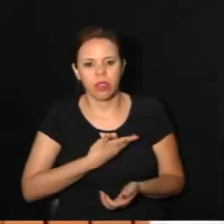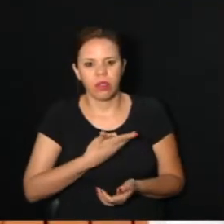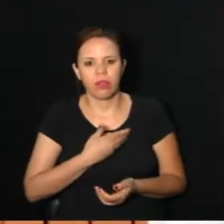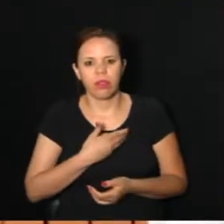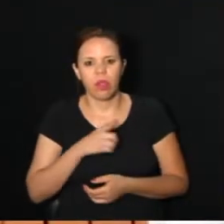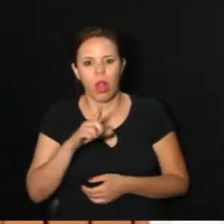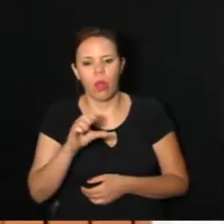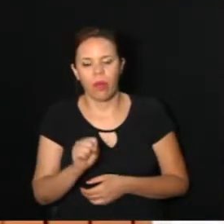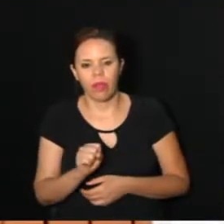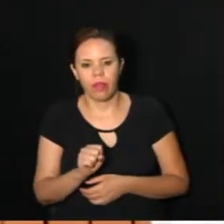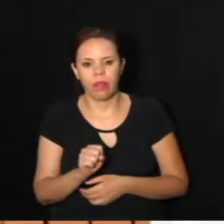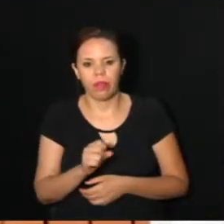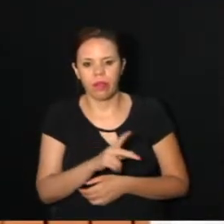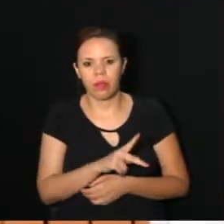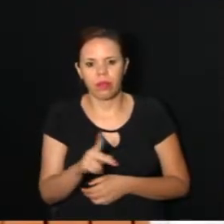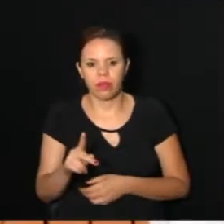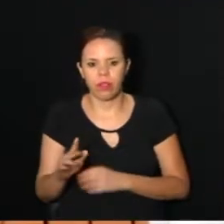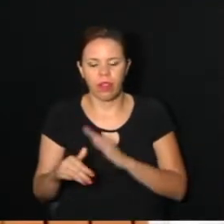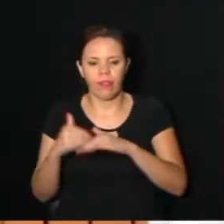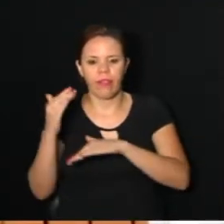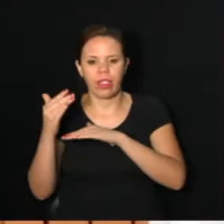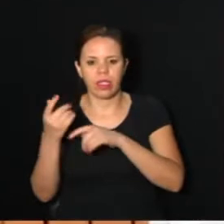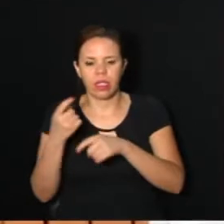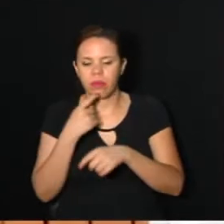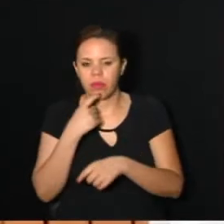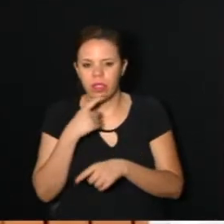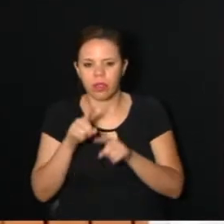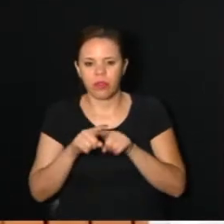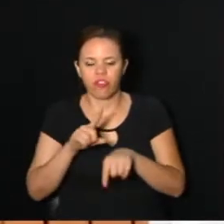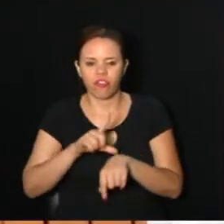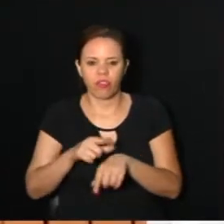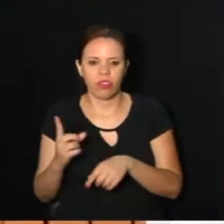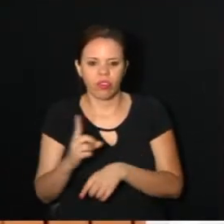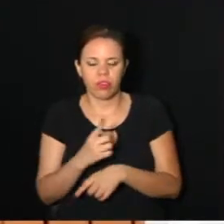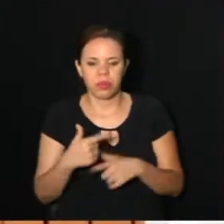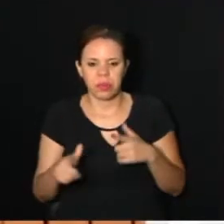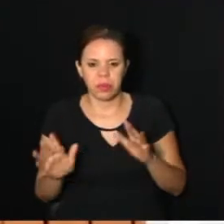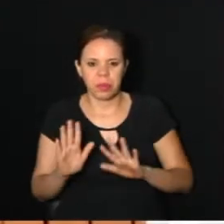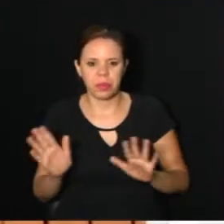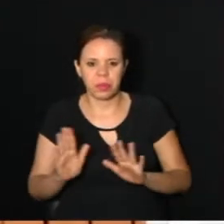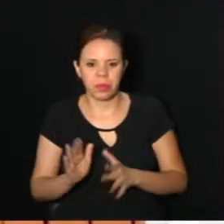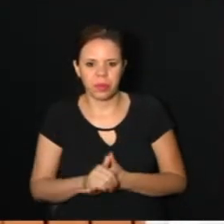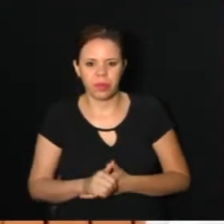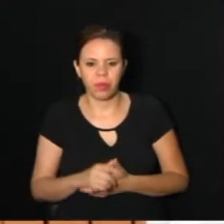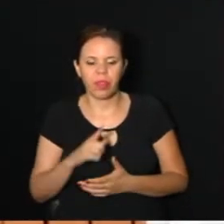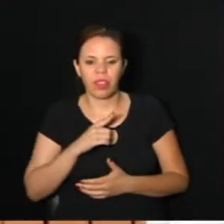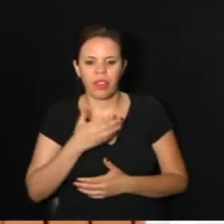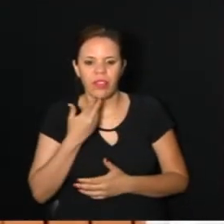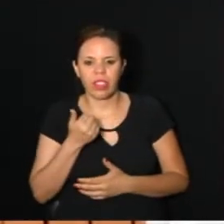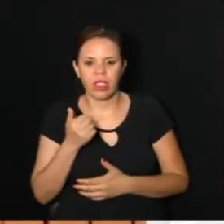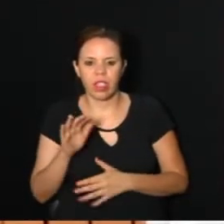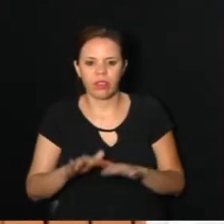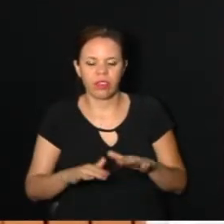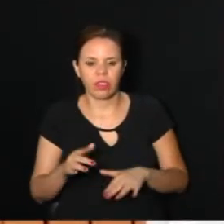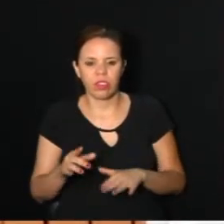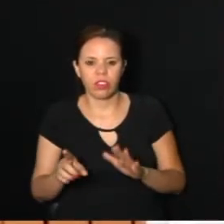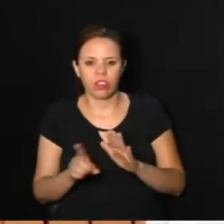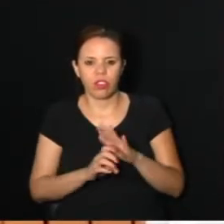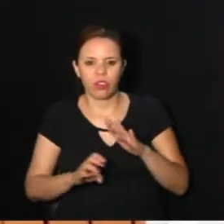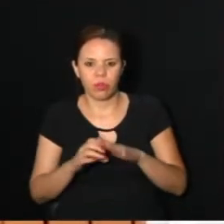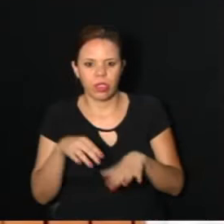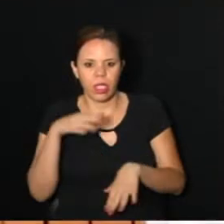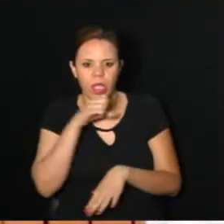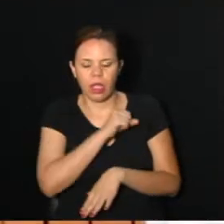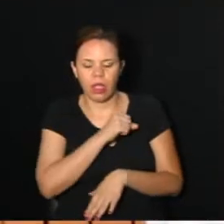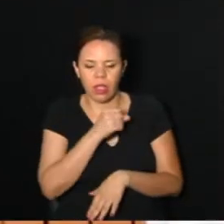Picoloto, presidente do Avança. Chegou atrasado, mas o Picoloto tem essa facilidade, né? Daqueles empresários que pega rápido